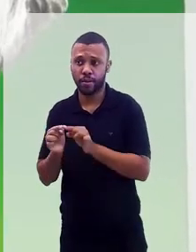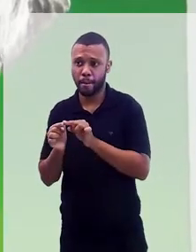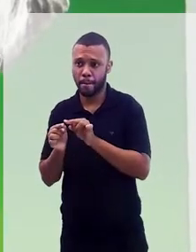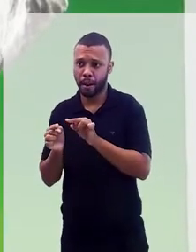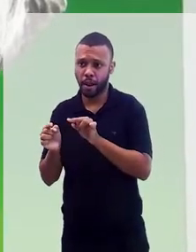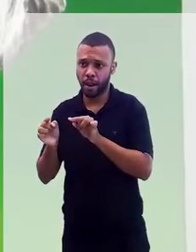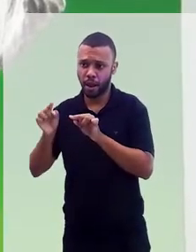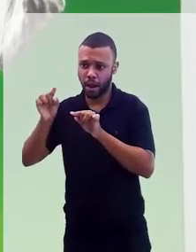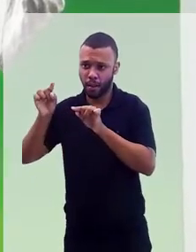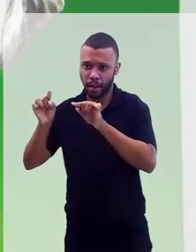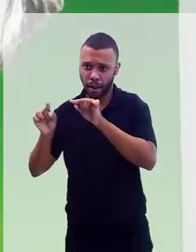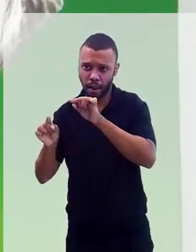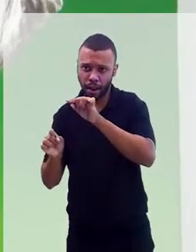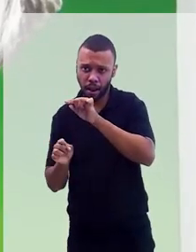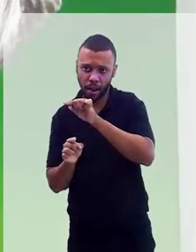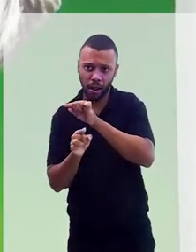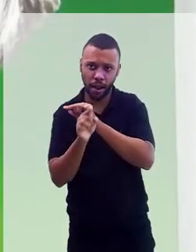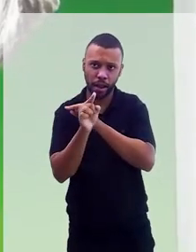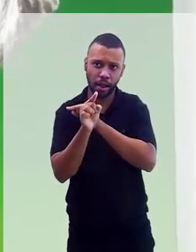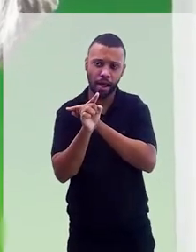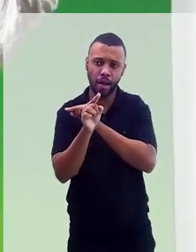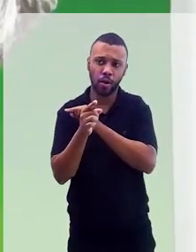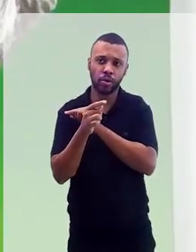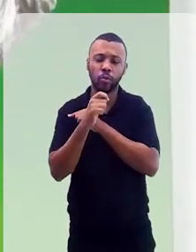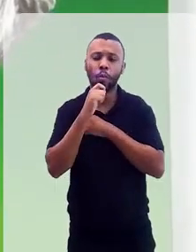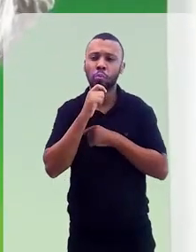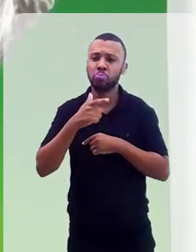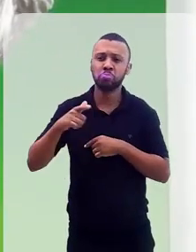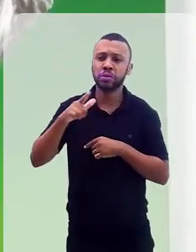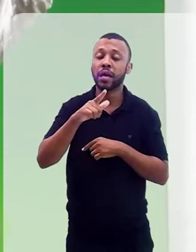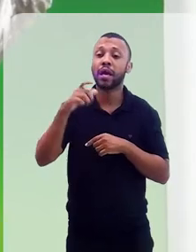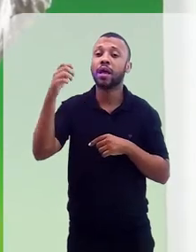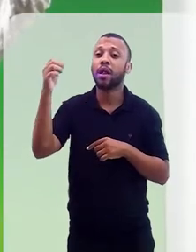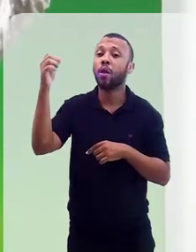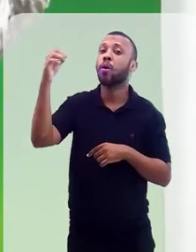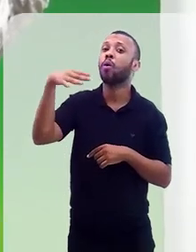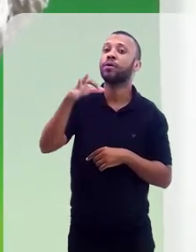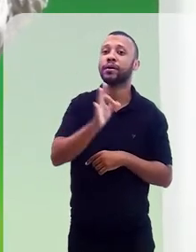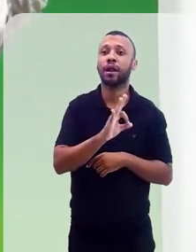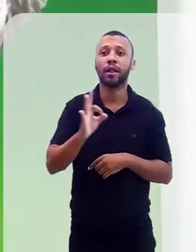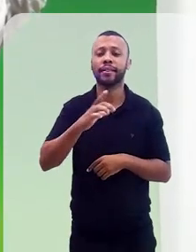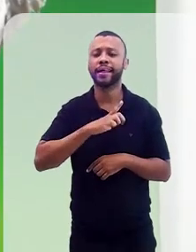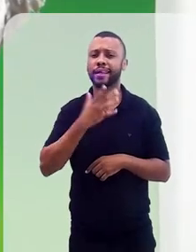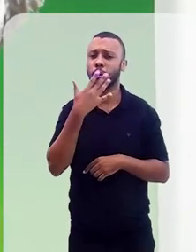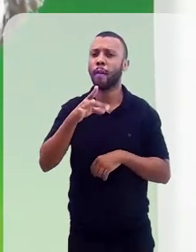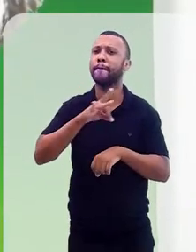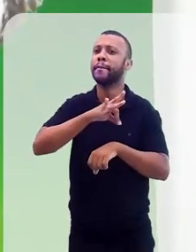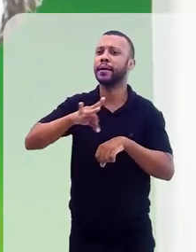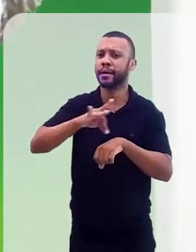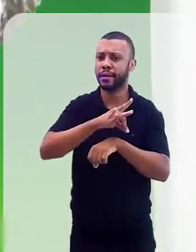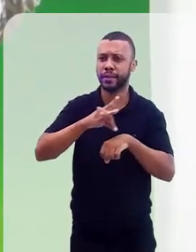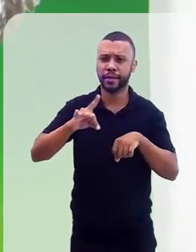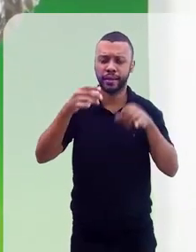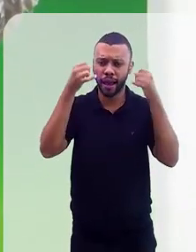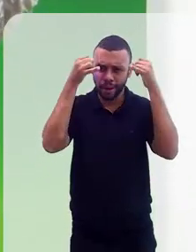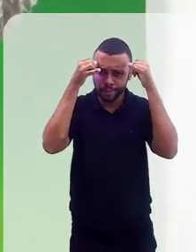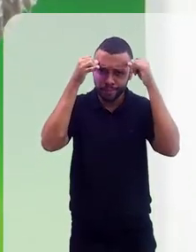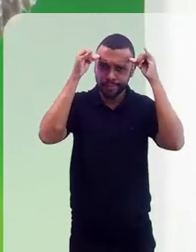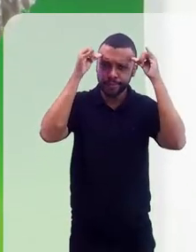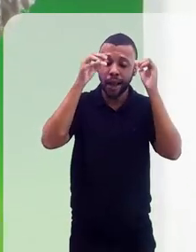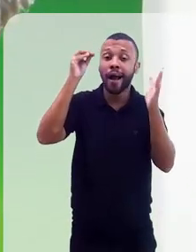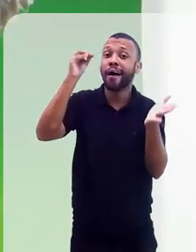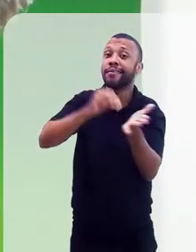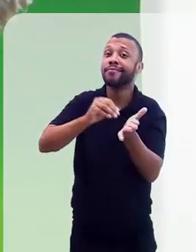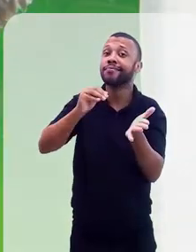pelo físico e vamos sair pelo oeste, onde não tem luz, onde está essa cor preta,